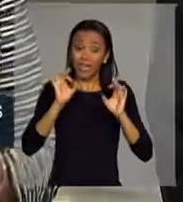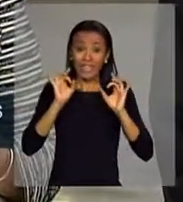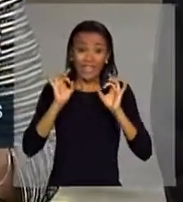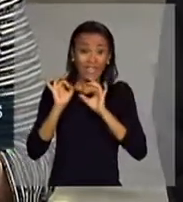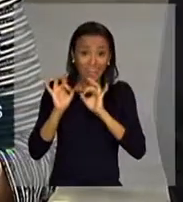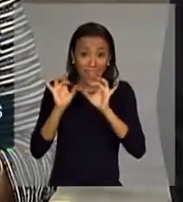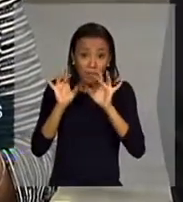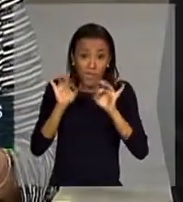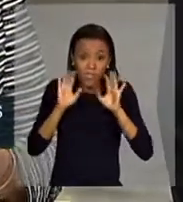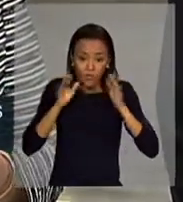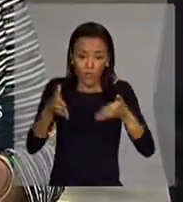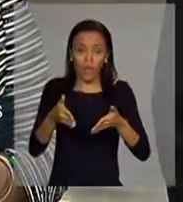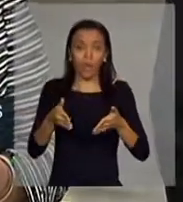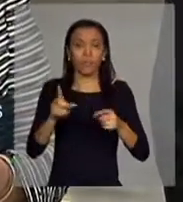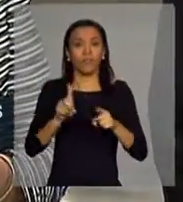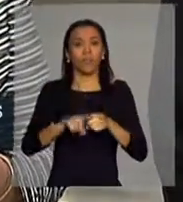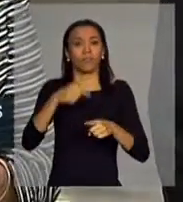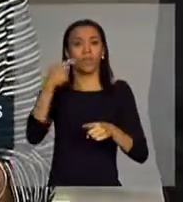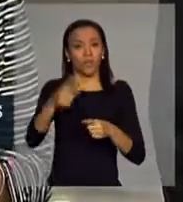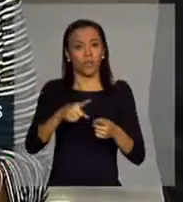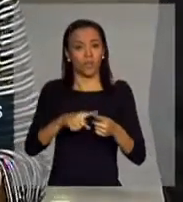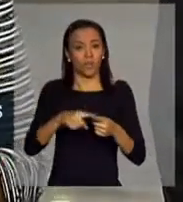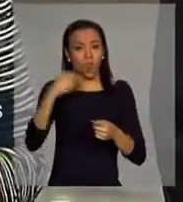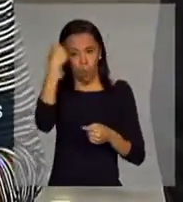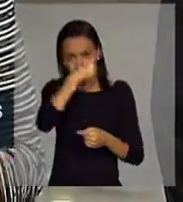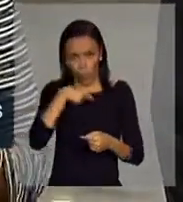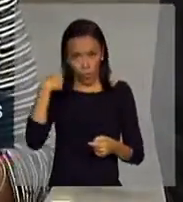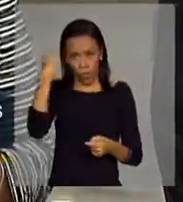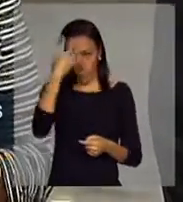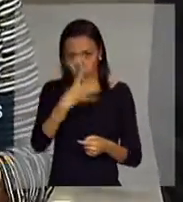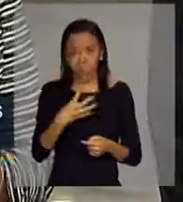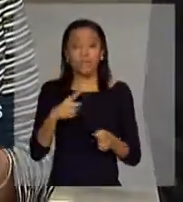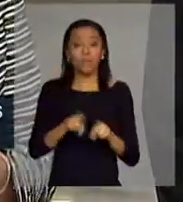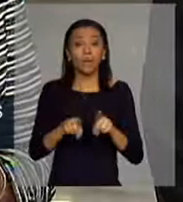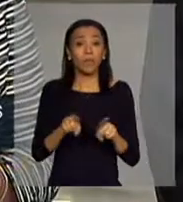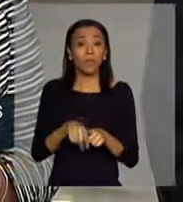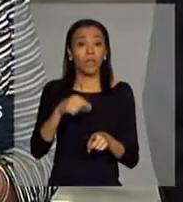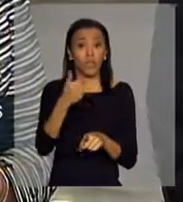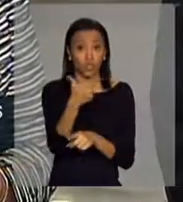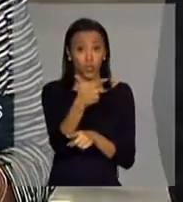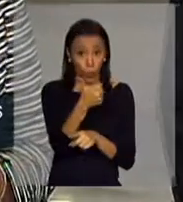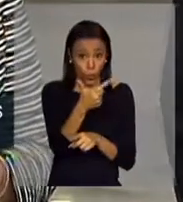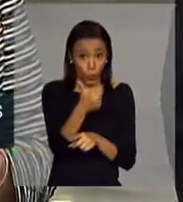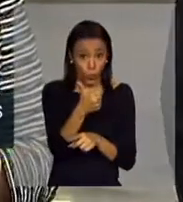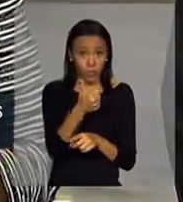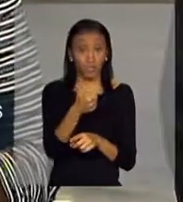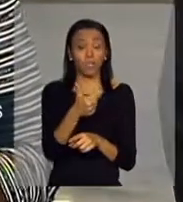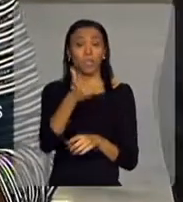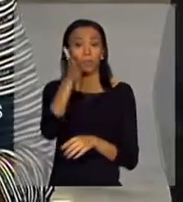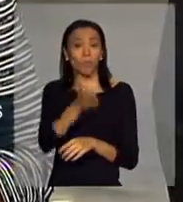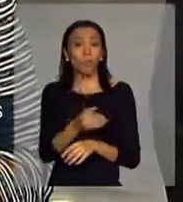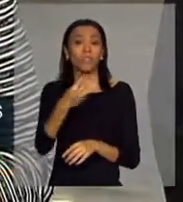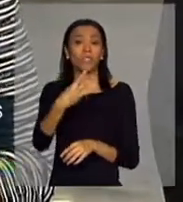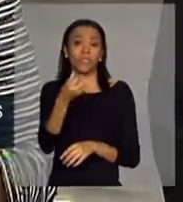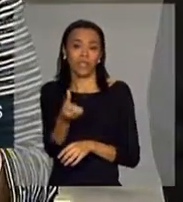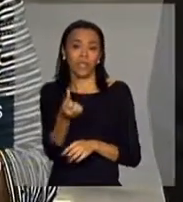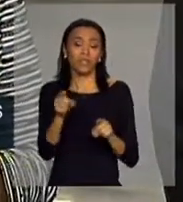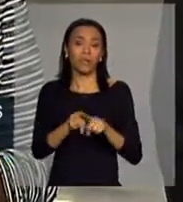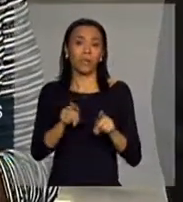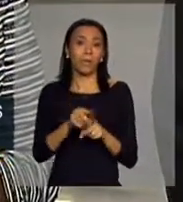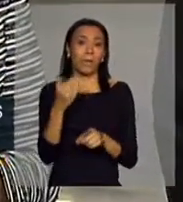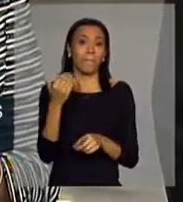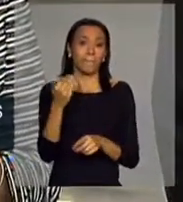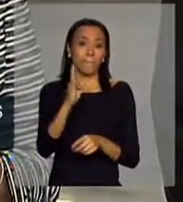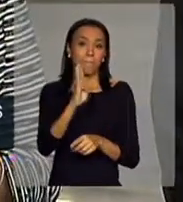específico. Também a jornada... 4 horas diárias. Também a jornada 12 por 36 e também o banco de horas. Então,